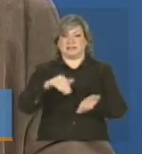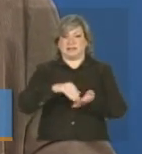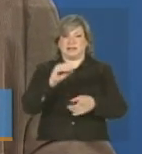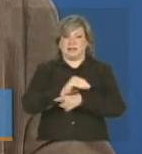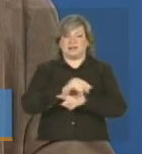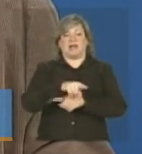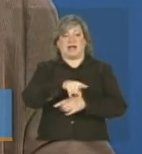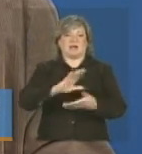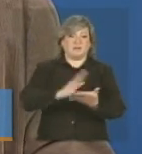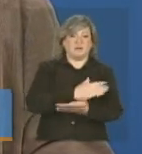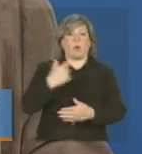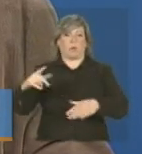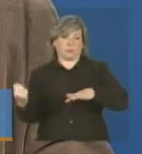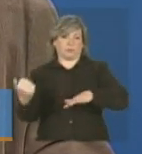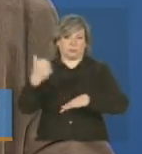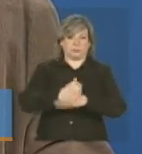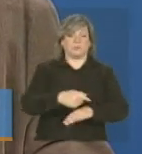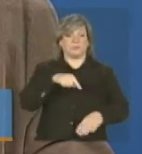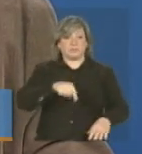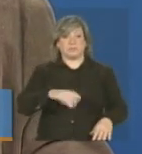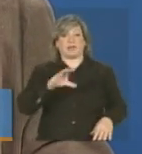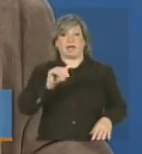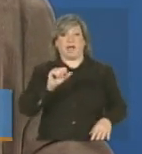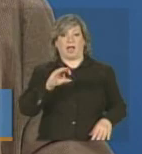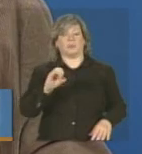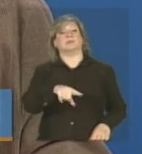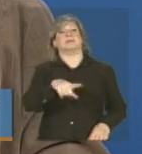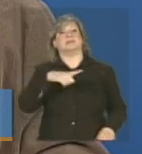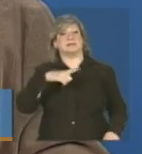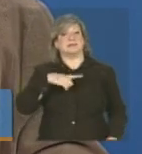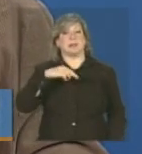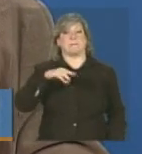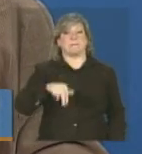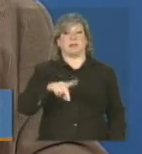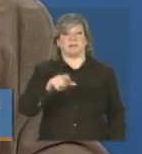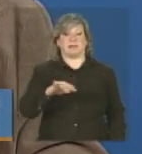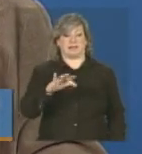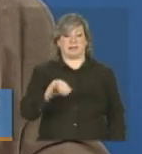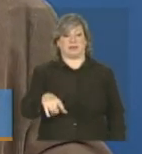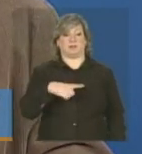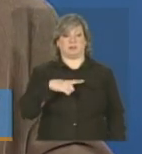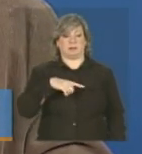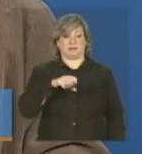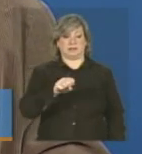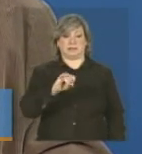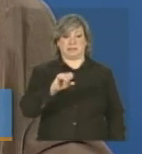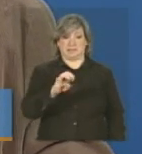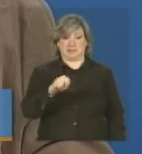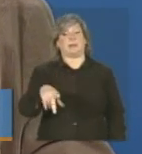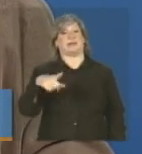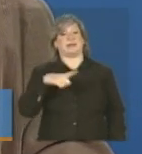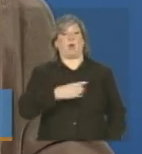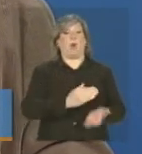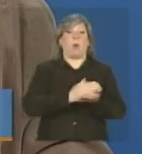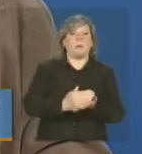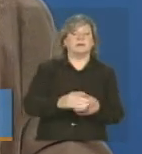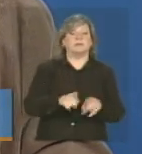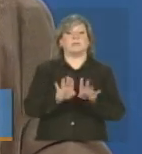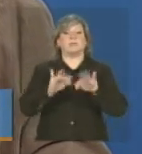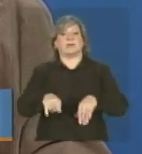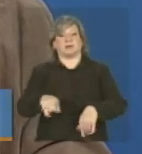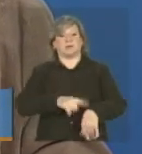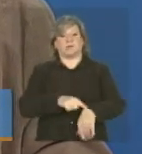substituído. E esses cargos, eles têm mandatos dentro do sistema. O sistema tem um campo para colocar o início e fim do mandato. E o município